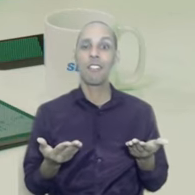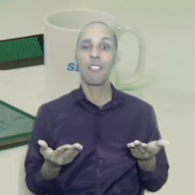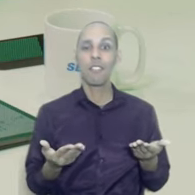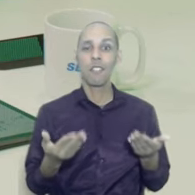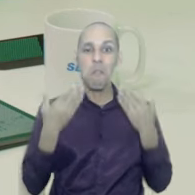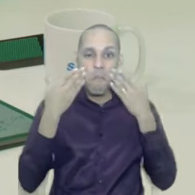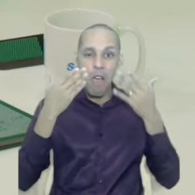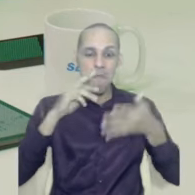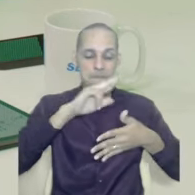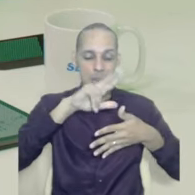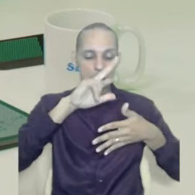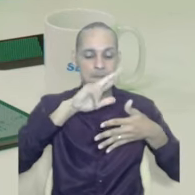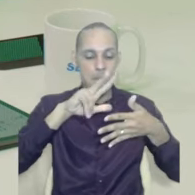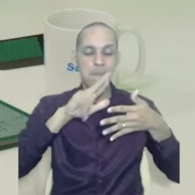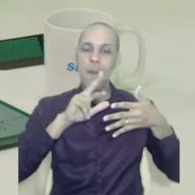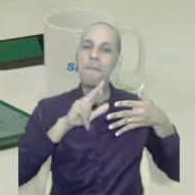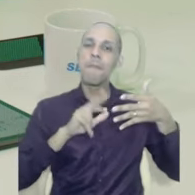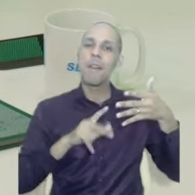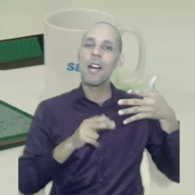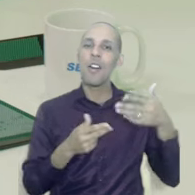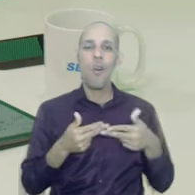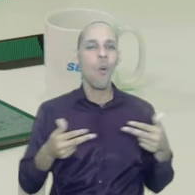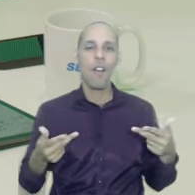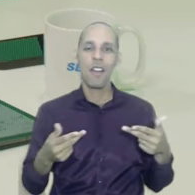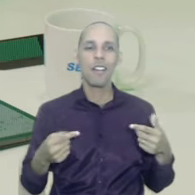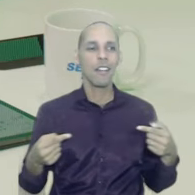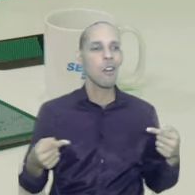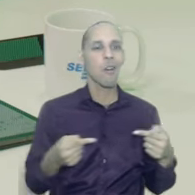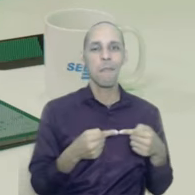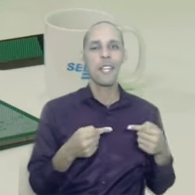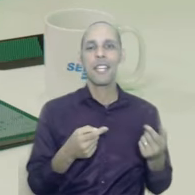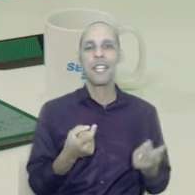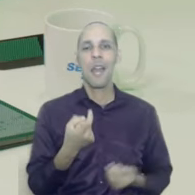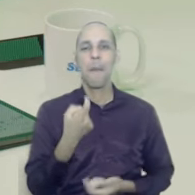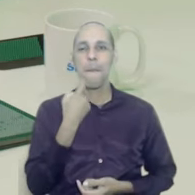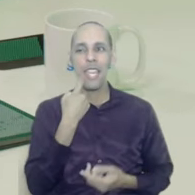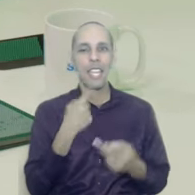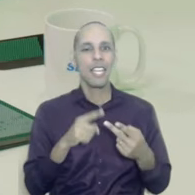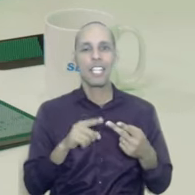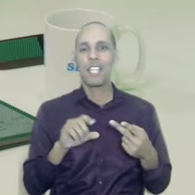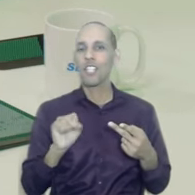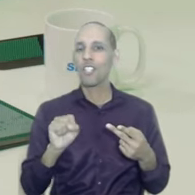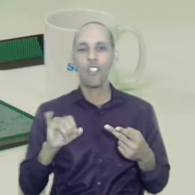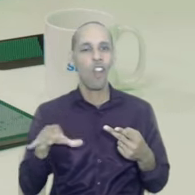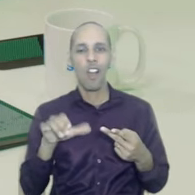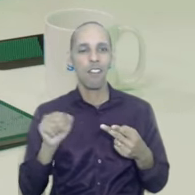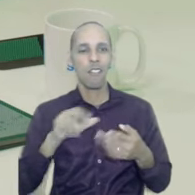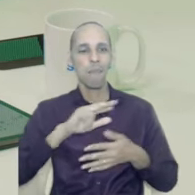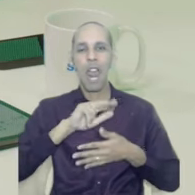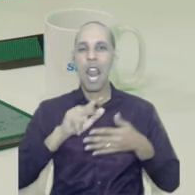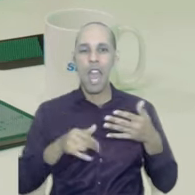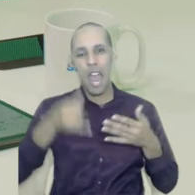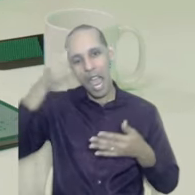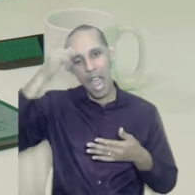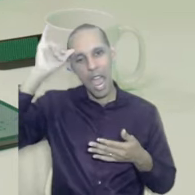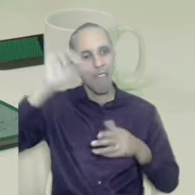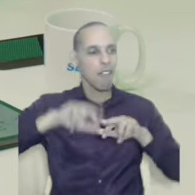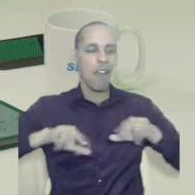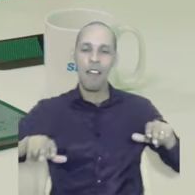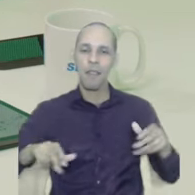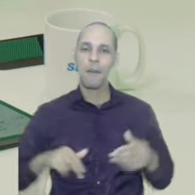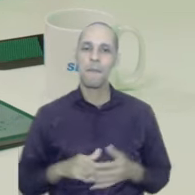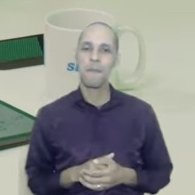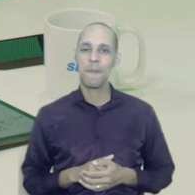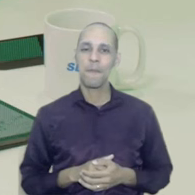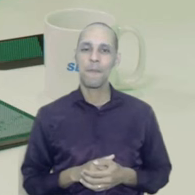né você vai desenvolvendo e a hora que você vê se tá em pecuária outra hora você tá na soja e assim vai então e